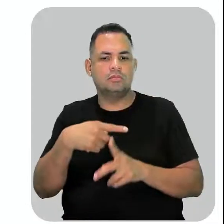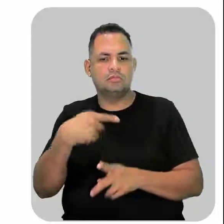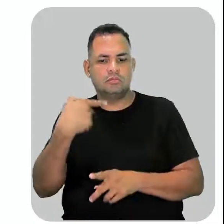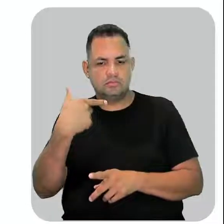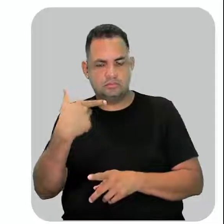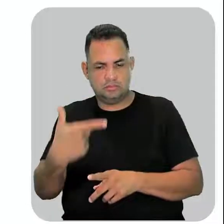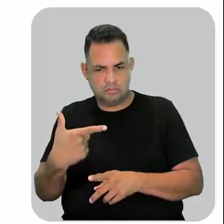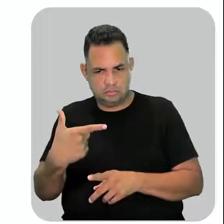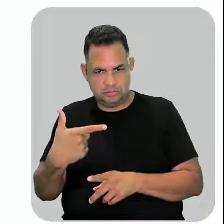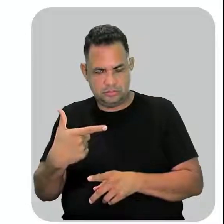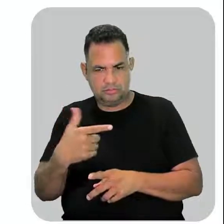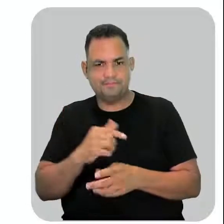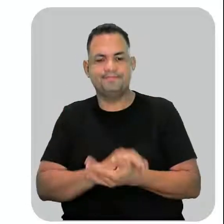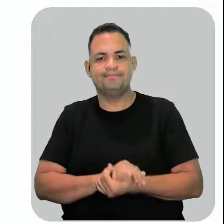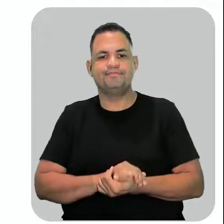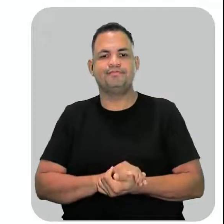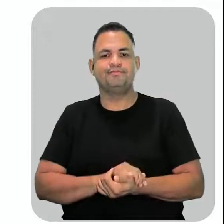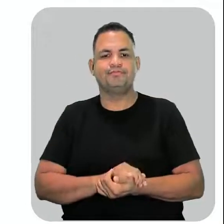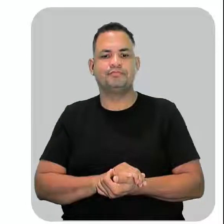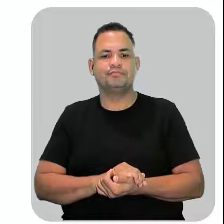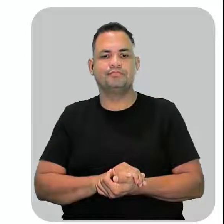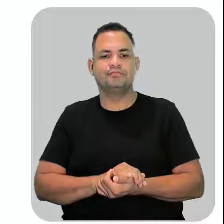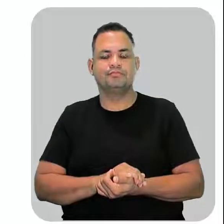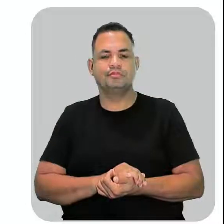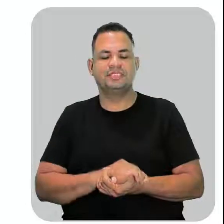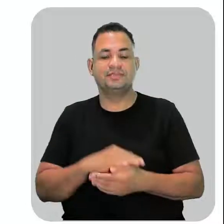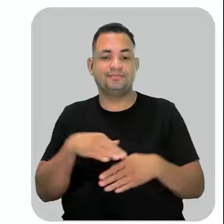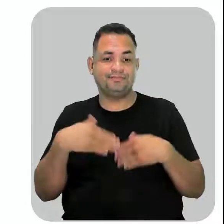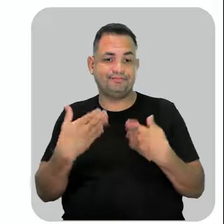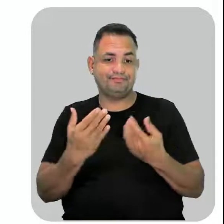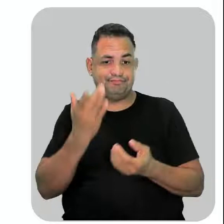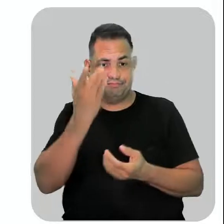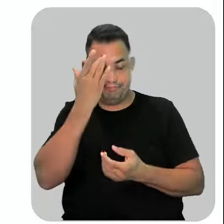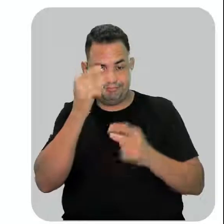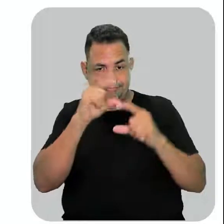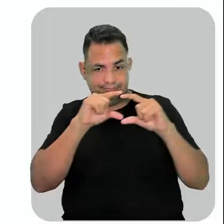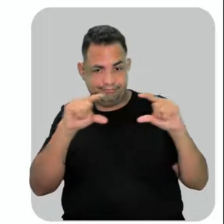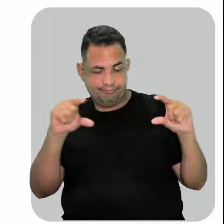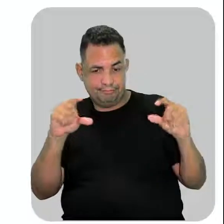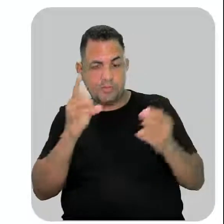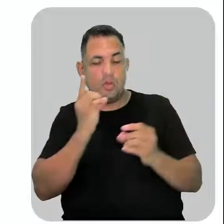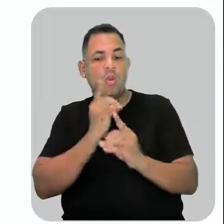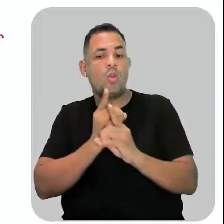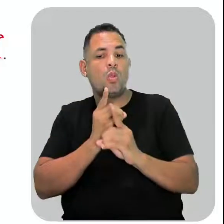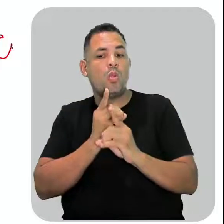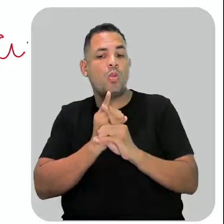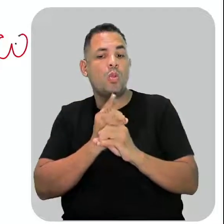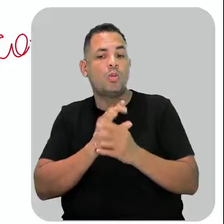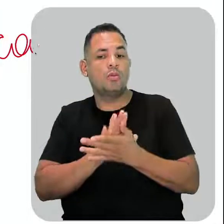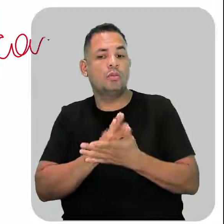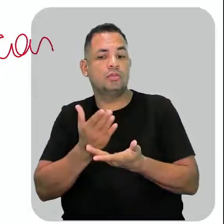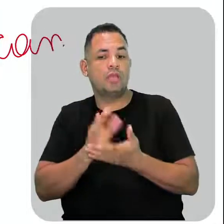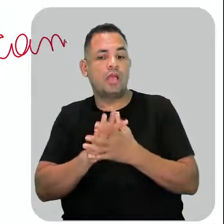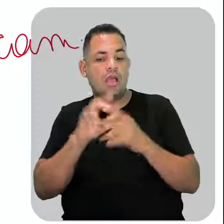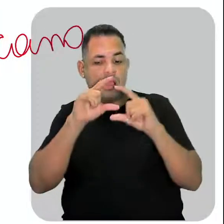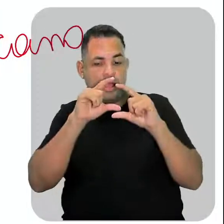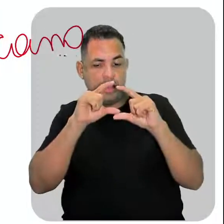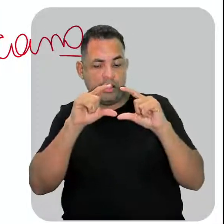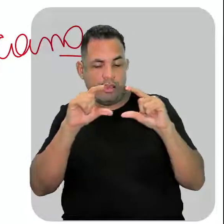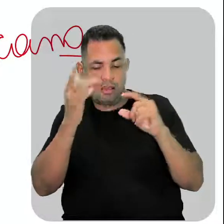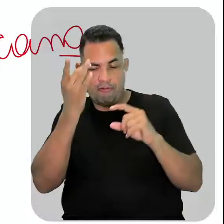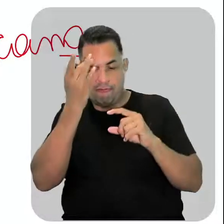aqui, tá? Essa é a fórmula geral quando eu quero saber a fórmula molecular de um